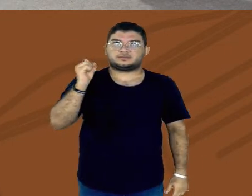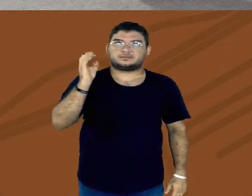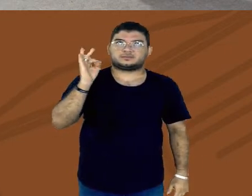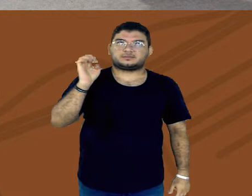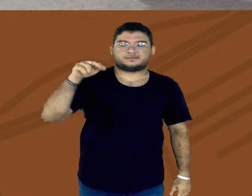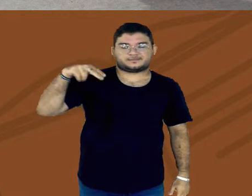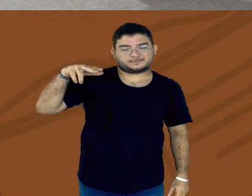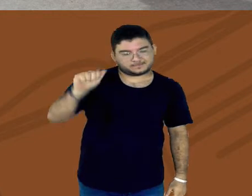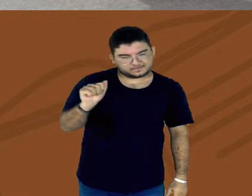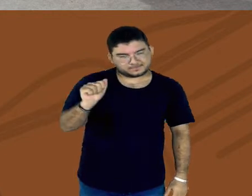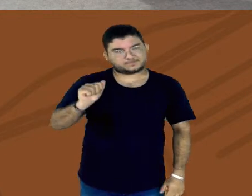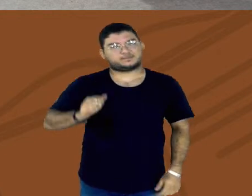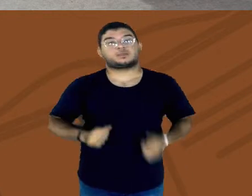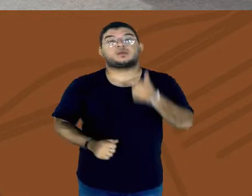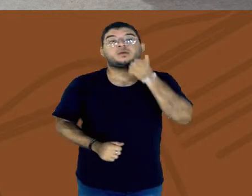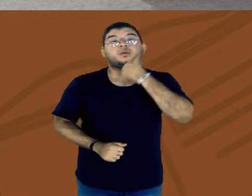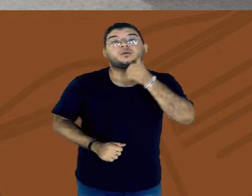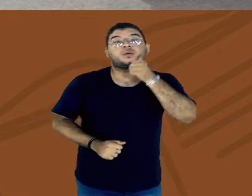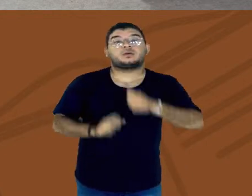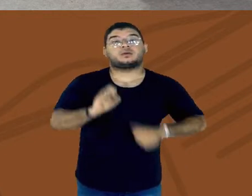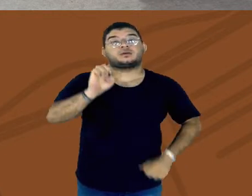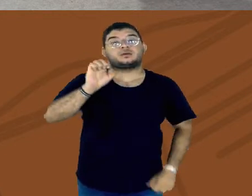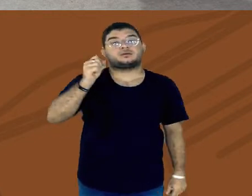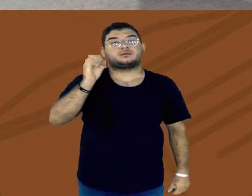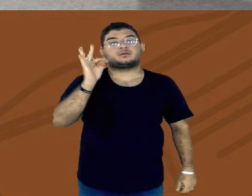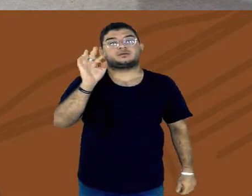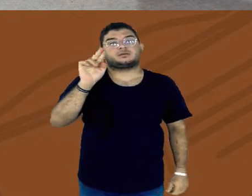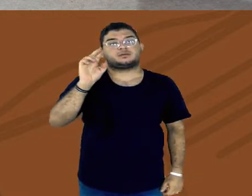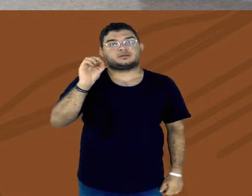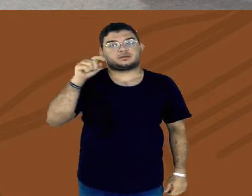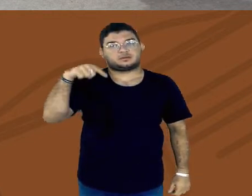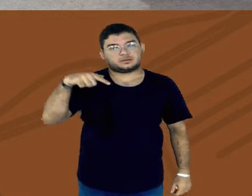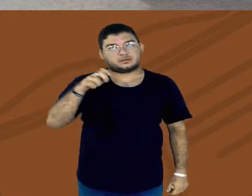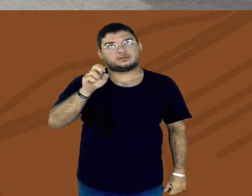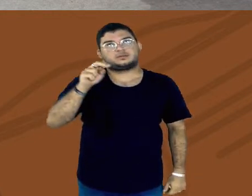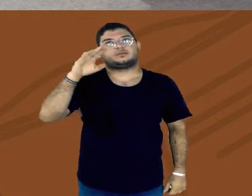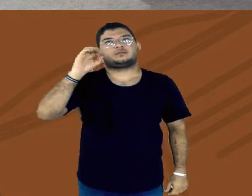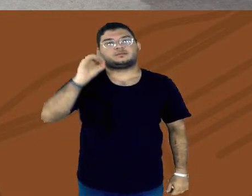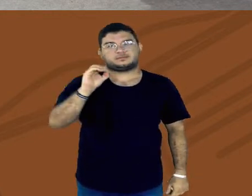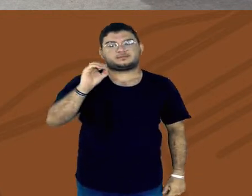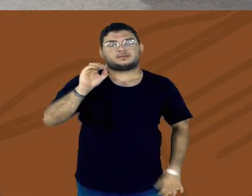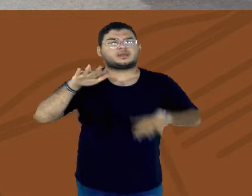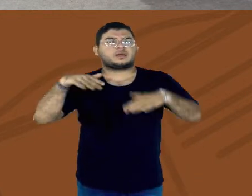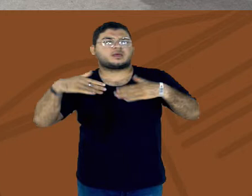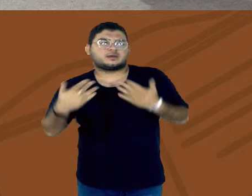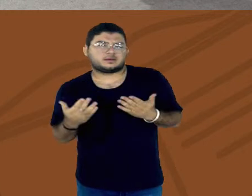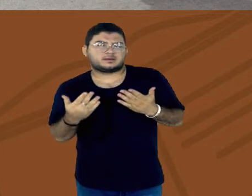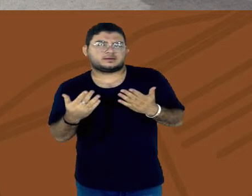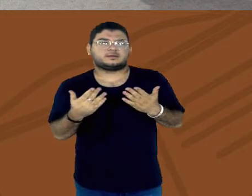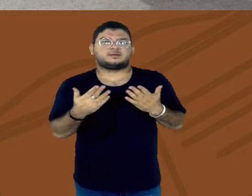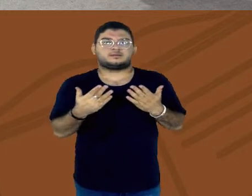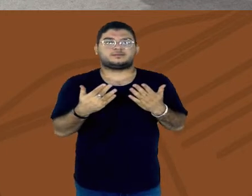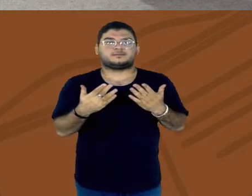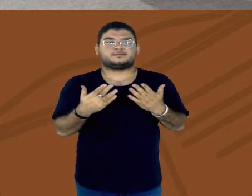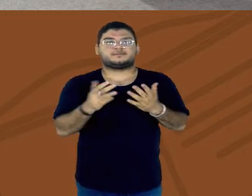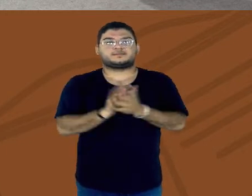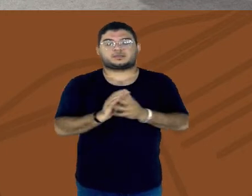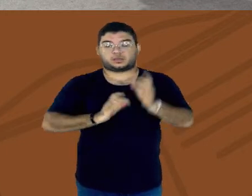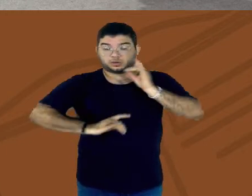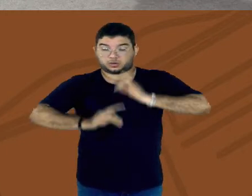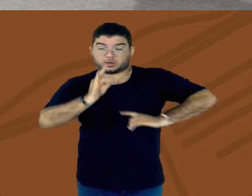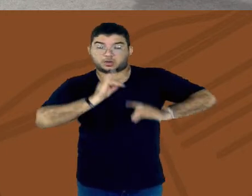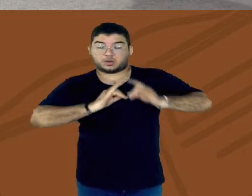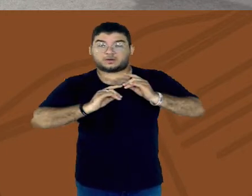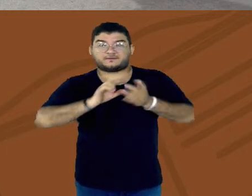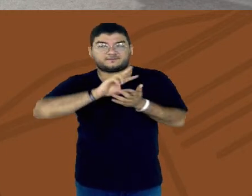estrógeno, progesterona. Nós vamos ver mais adiante. Então, esses hormônios secretados pelo sistema endócrino desempenham várias